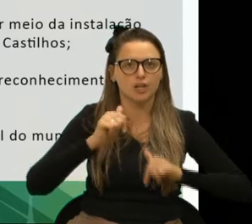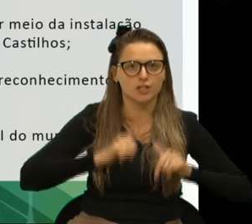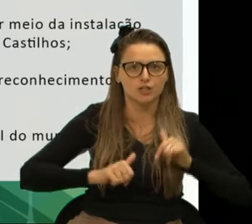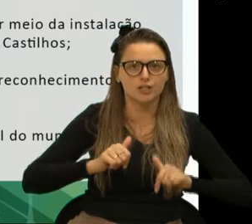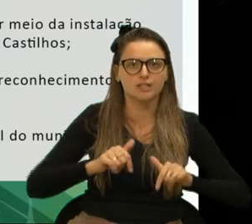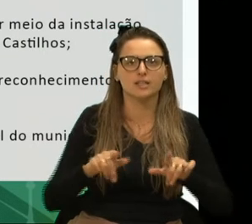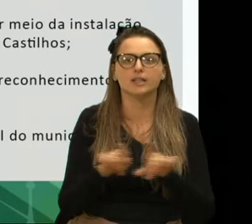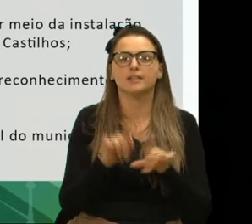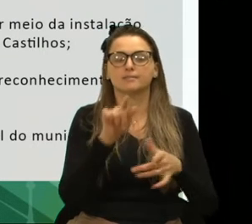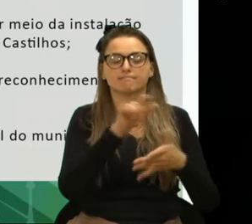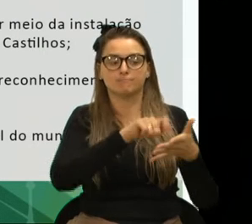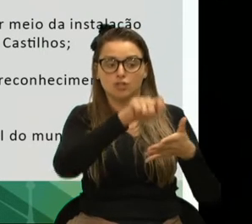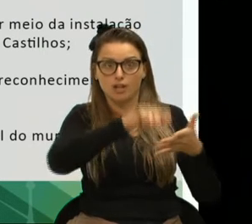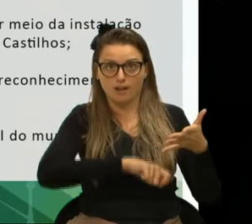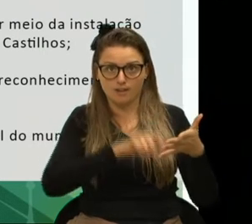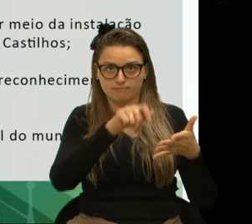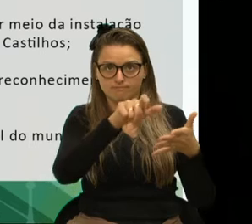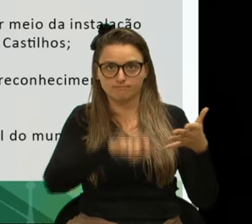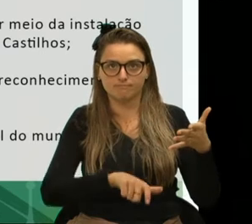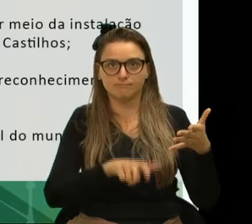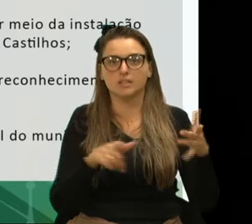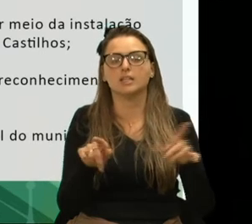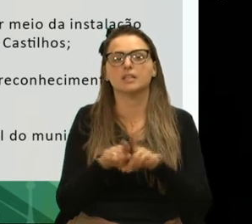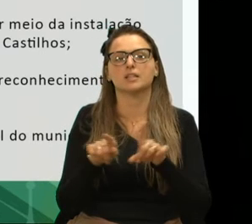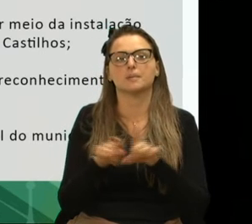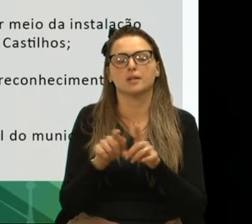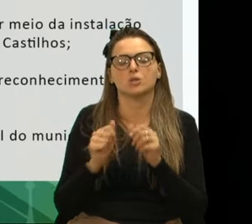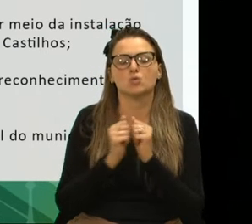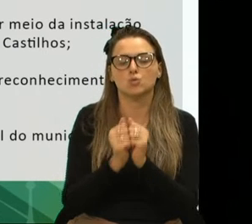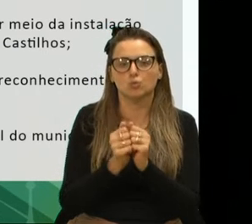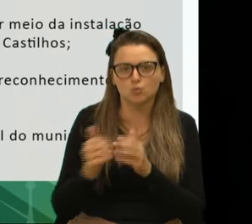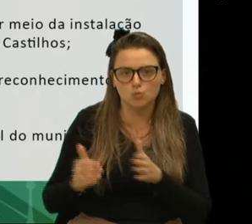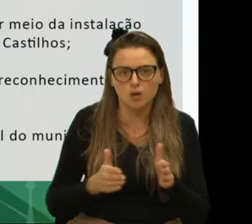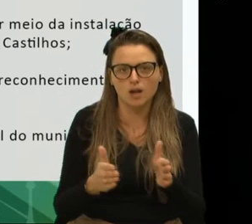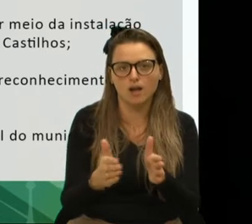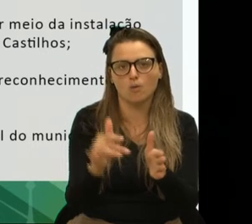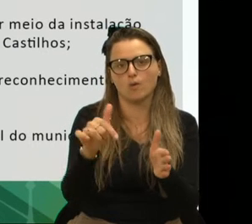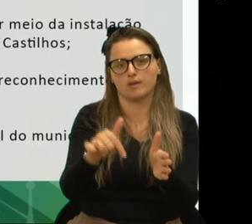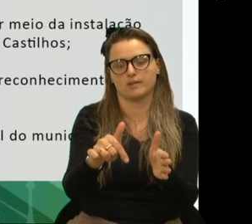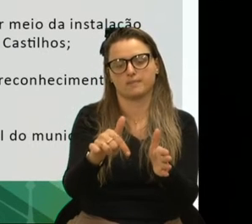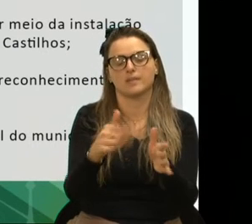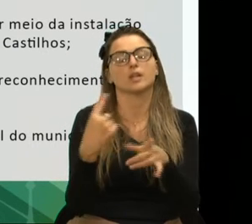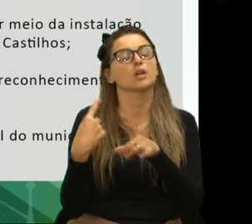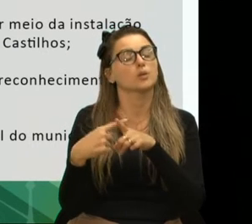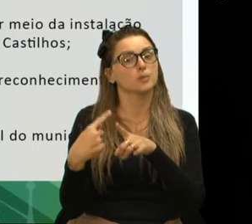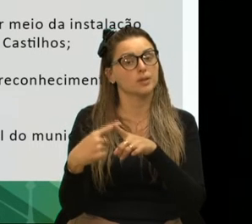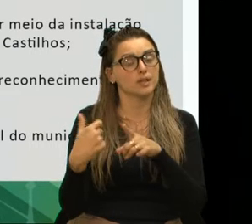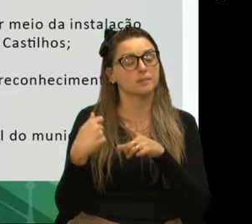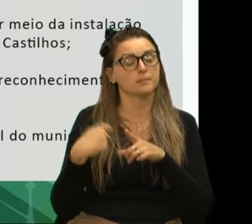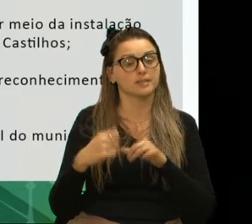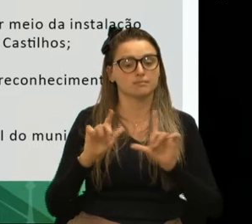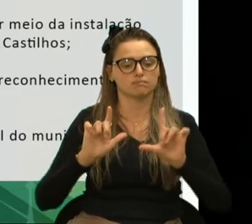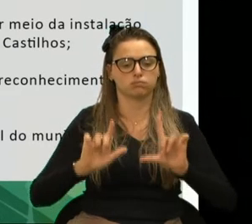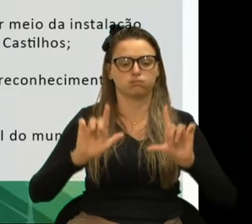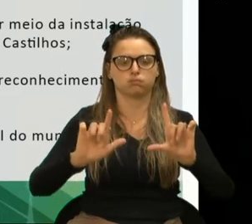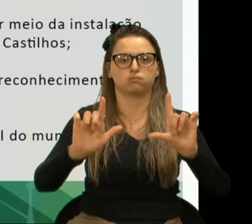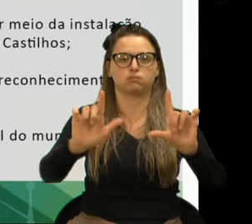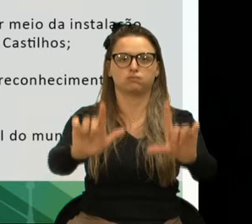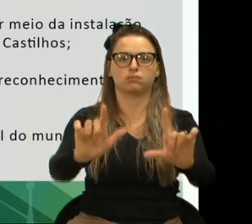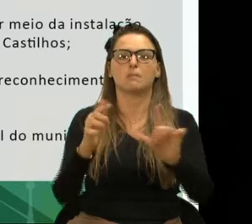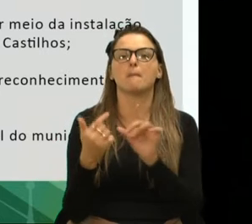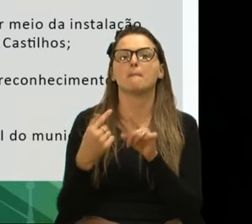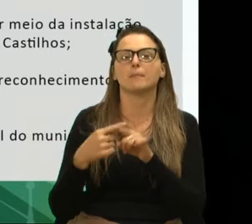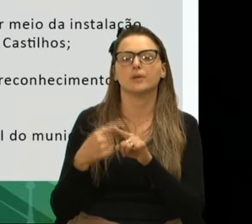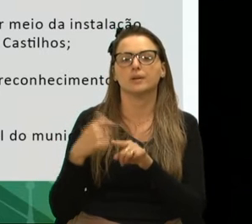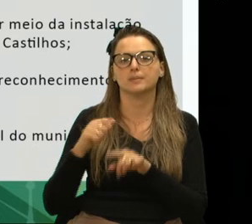painéis junto aos canteiros, né, da Avenida Júlio de Castilhos. Porque é preciso, vereador Felipe, democratizar o acesso